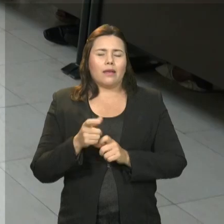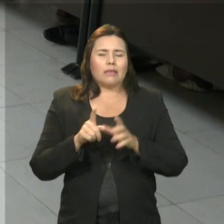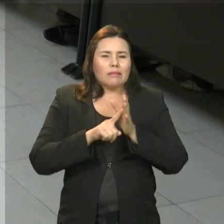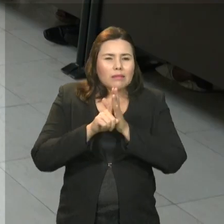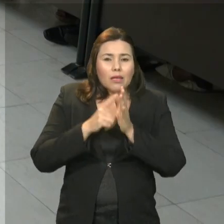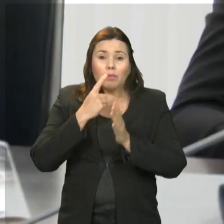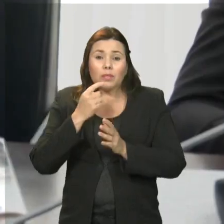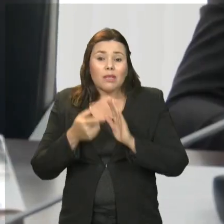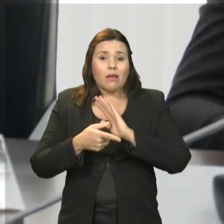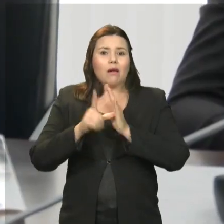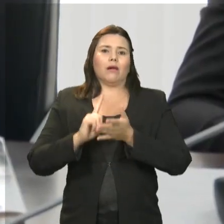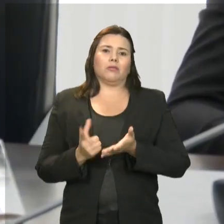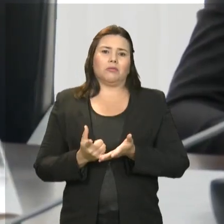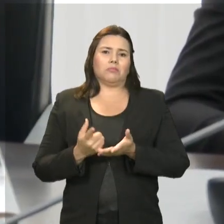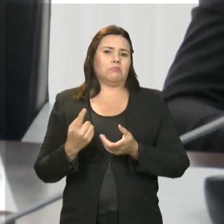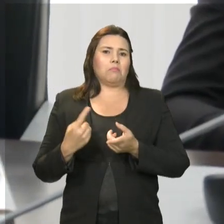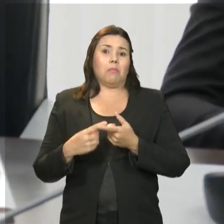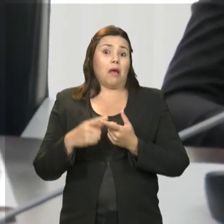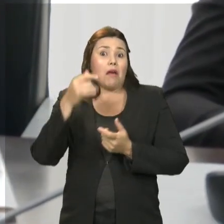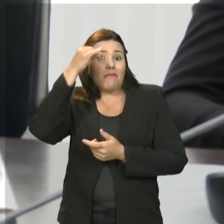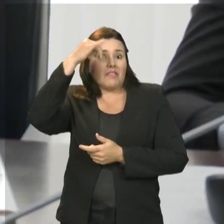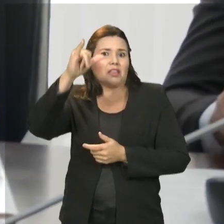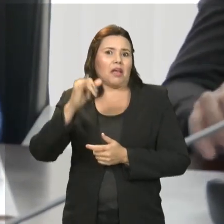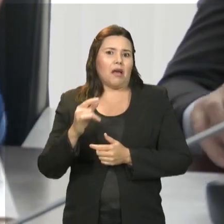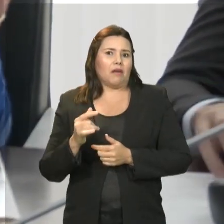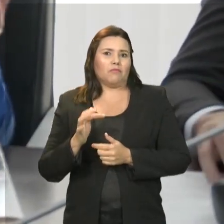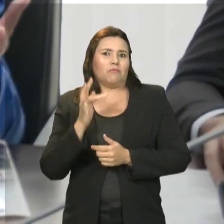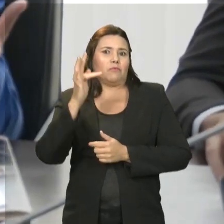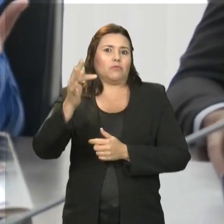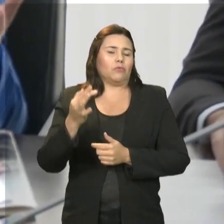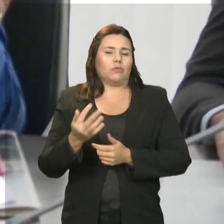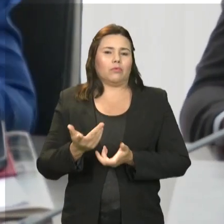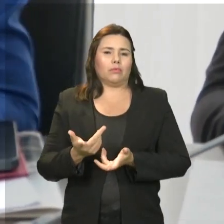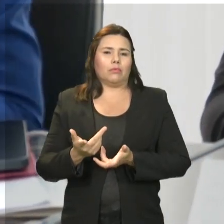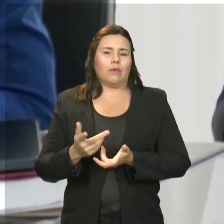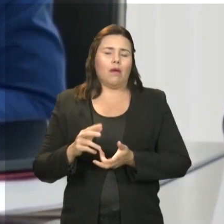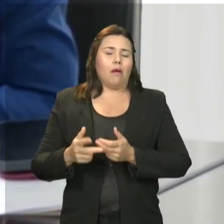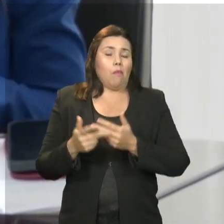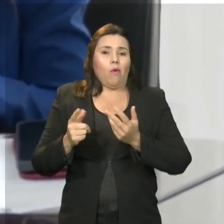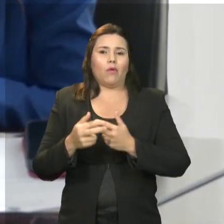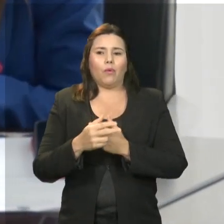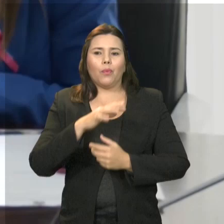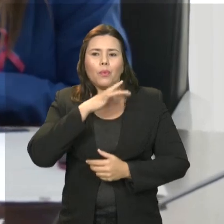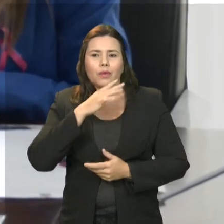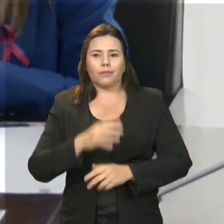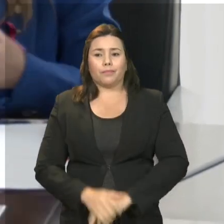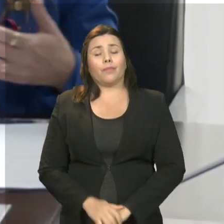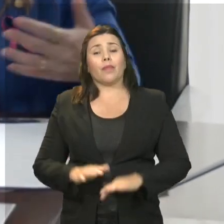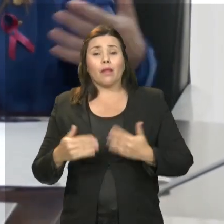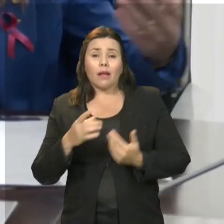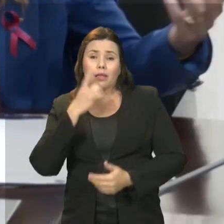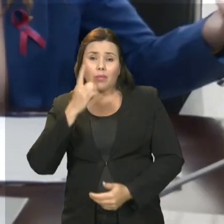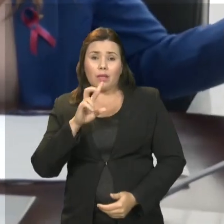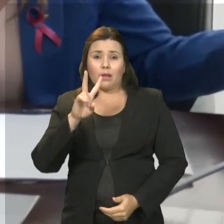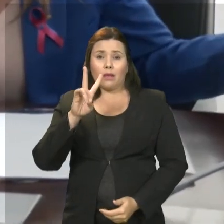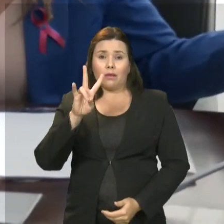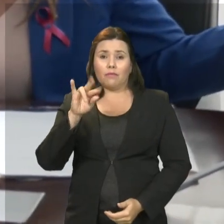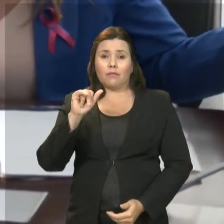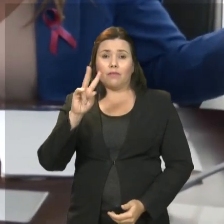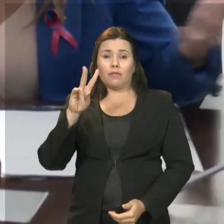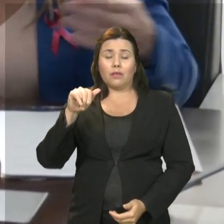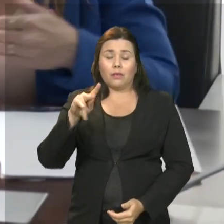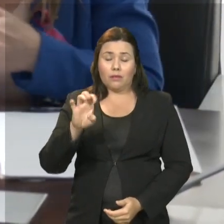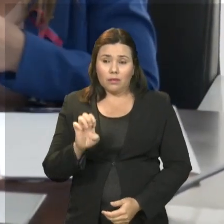da Comissão de Saúde, deputada doutora Viviane, explicou que os questionamentos feitos pelo Conselho de Odontologia serão analisados e